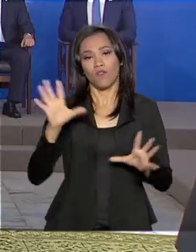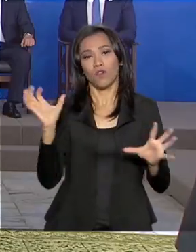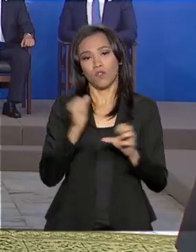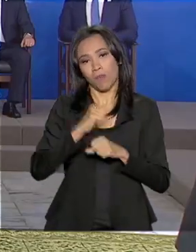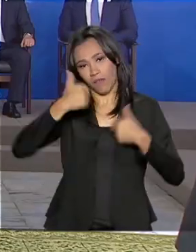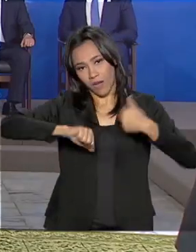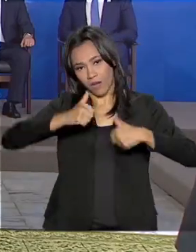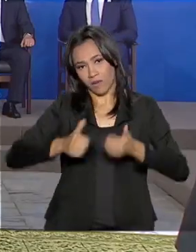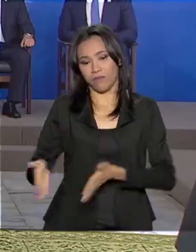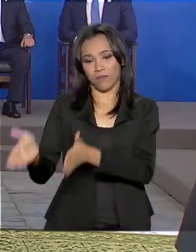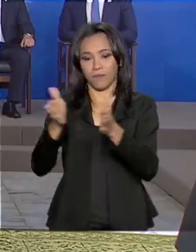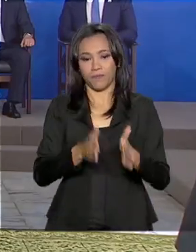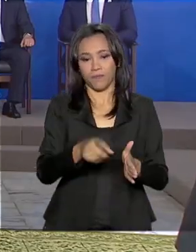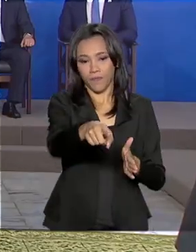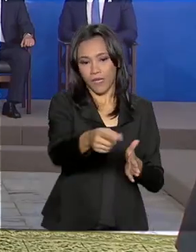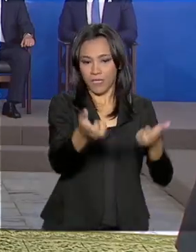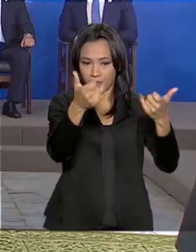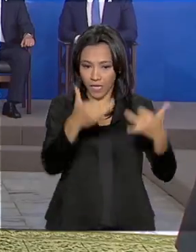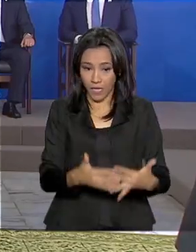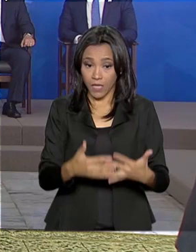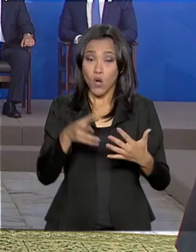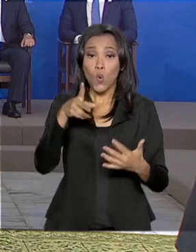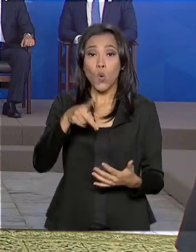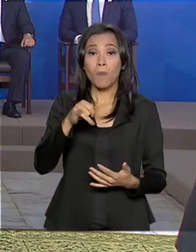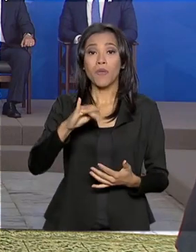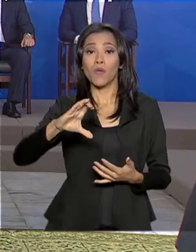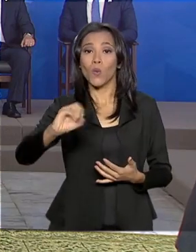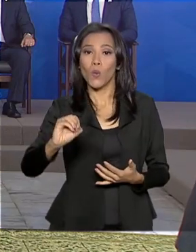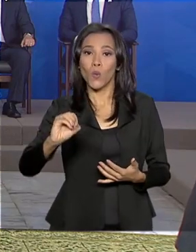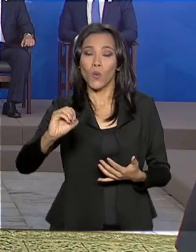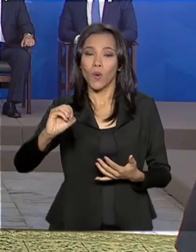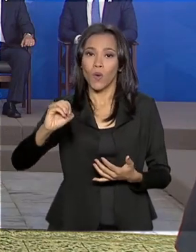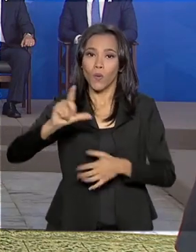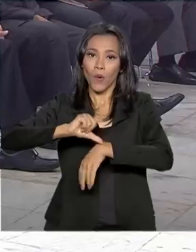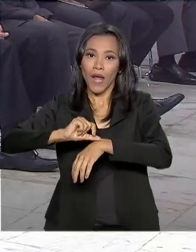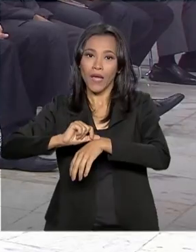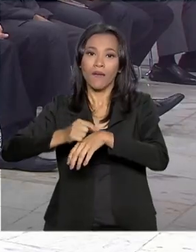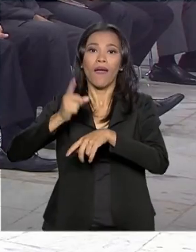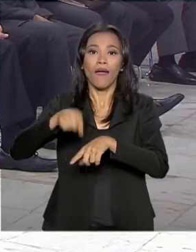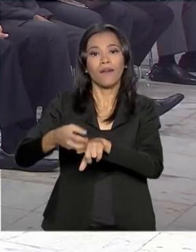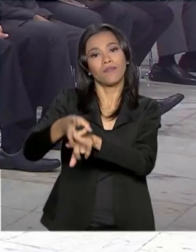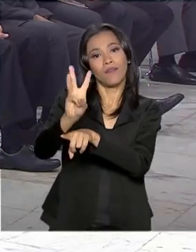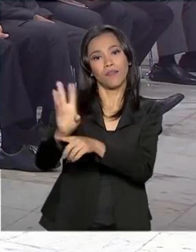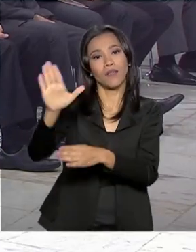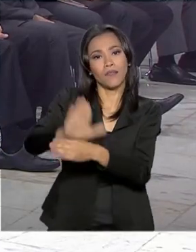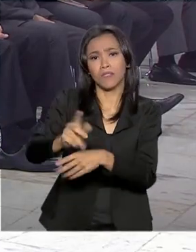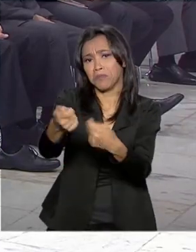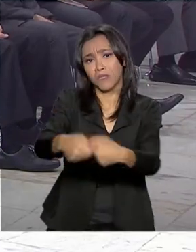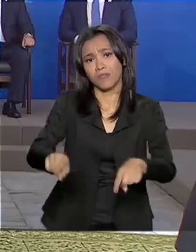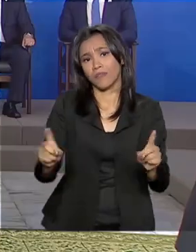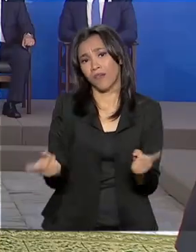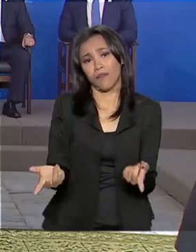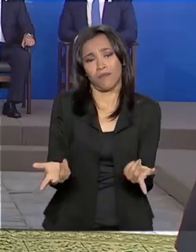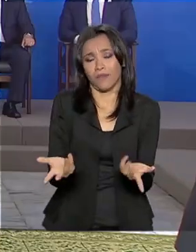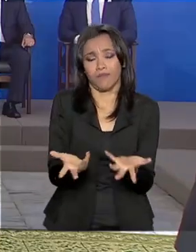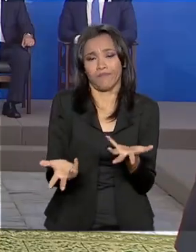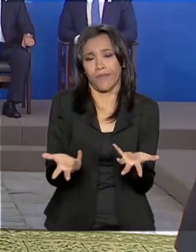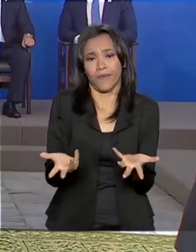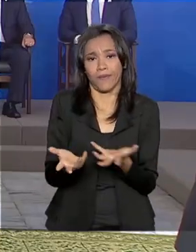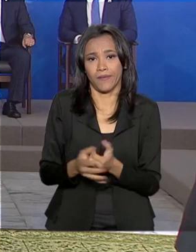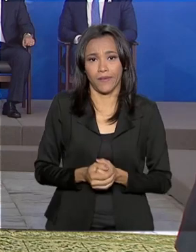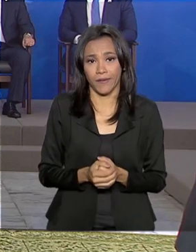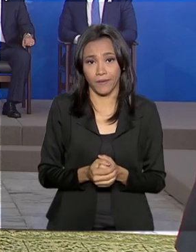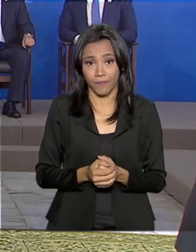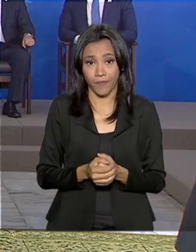economia o horário de pico não era mais para às 15 horas então não tinha mais razão de ser é